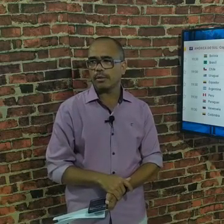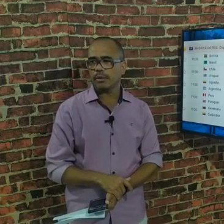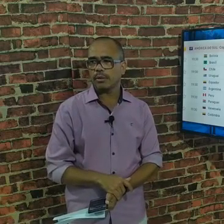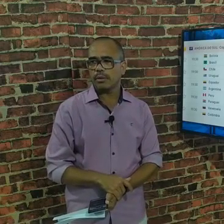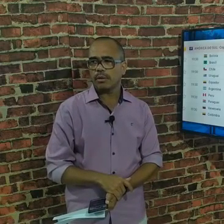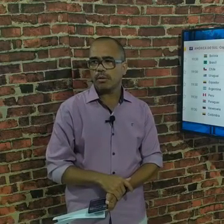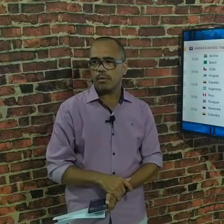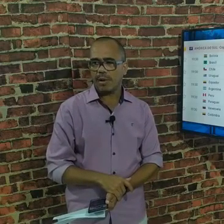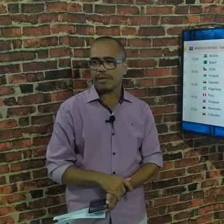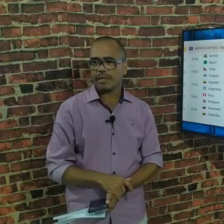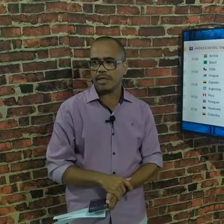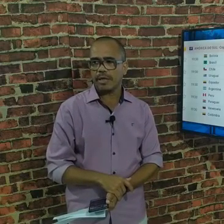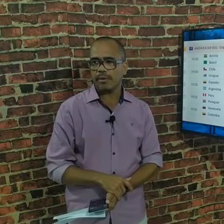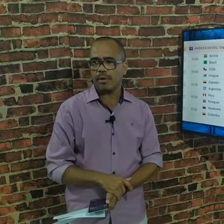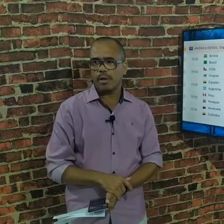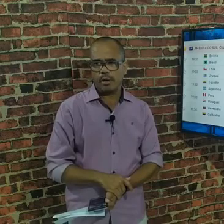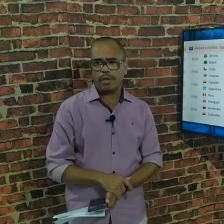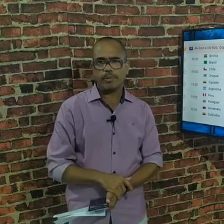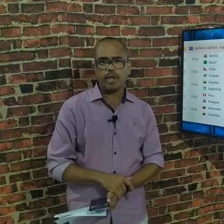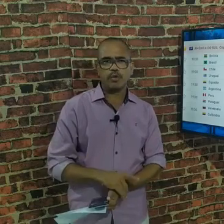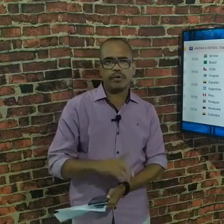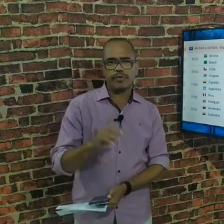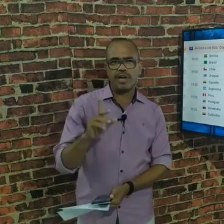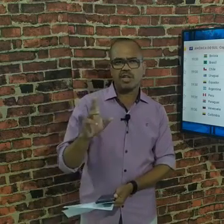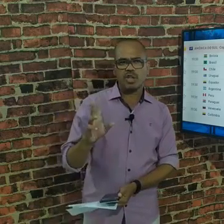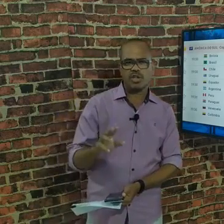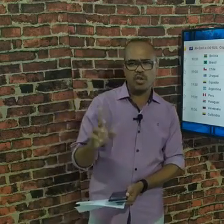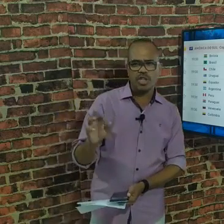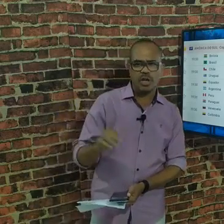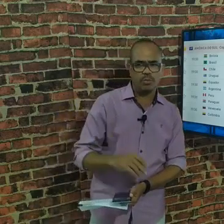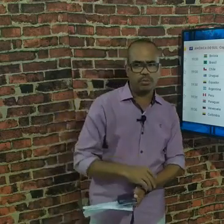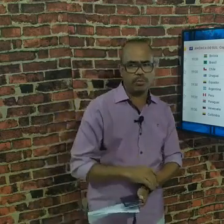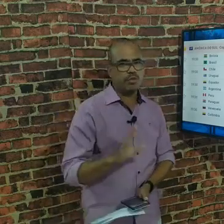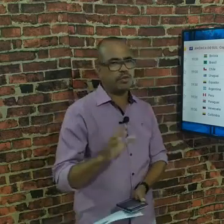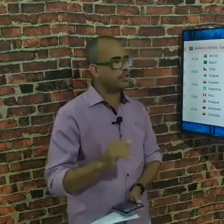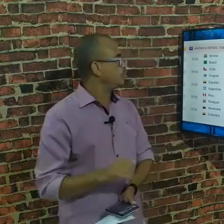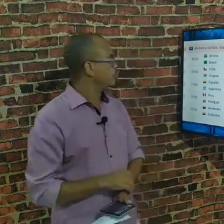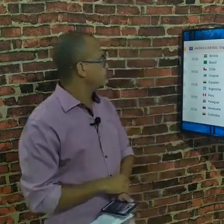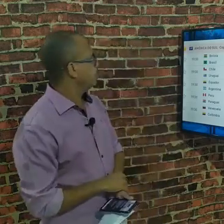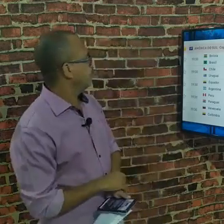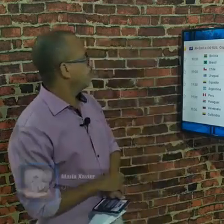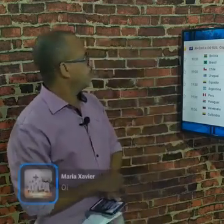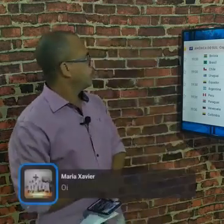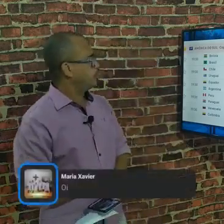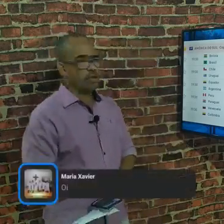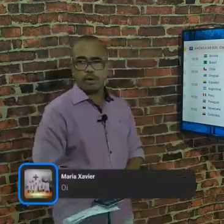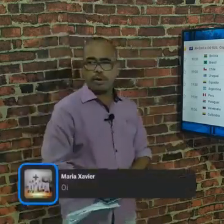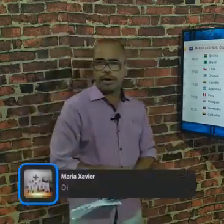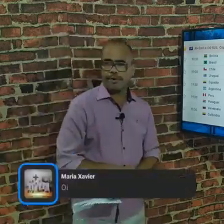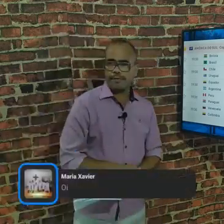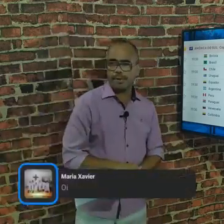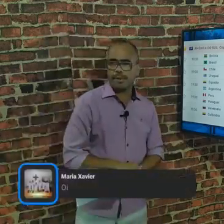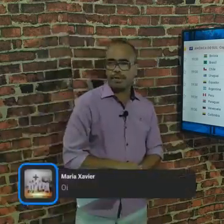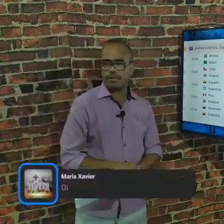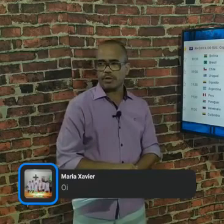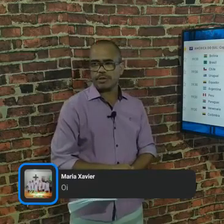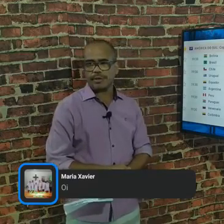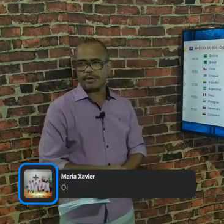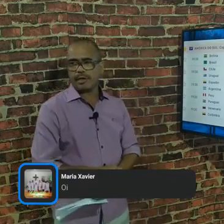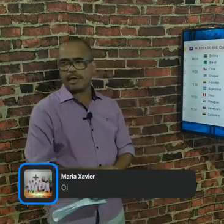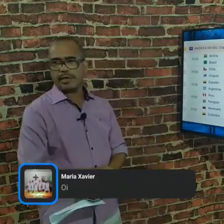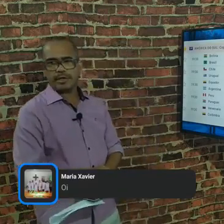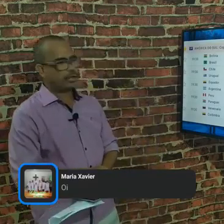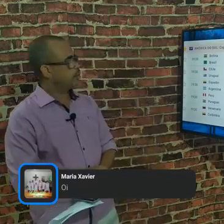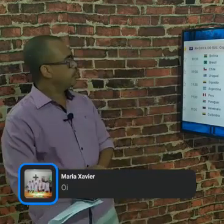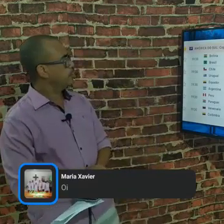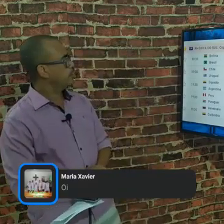rhaylan a 0 Brasil acho que o Brasil vai ganhar só de 2 a 1 bem difícil esse jogo Chile e Uruguai fala para mim